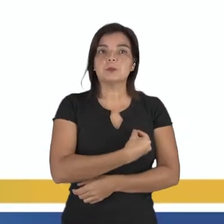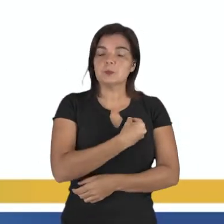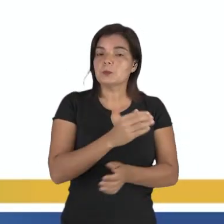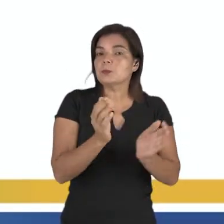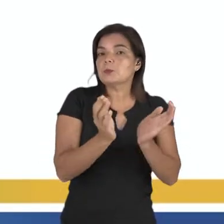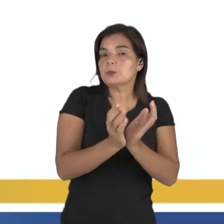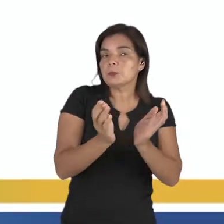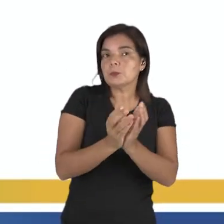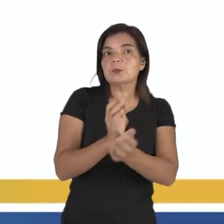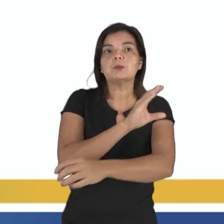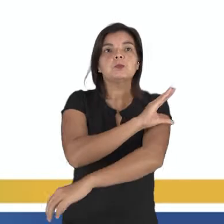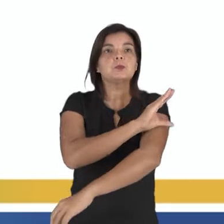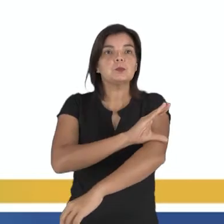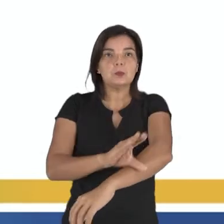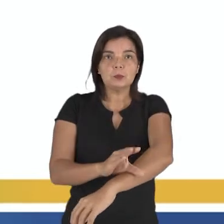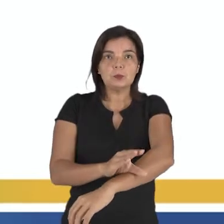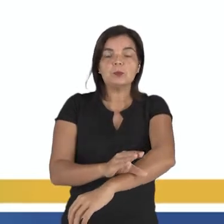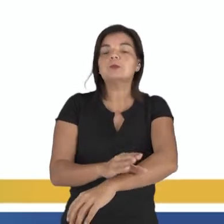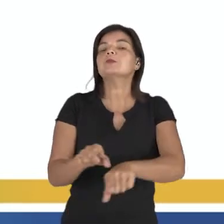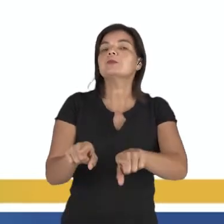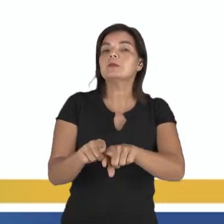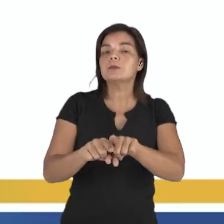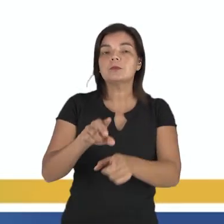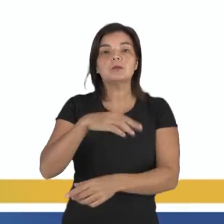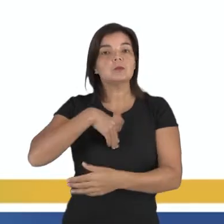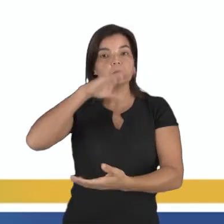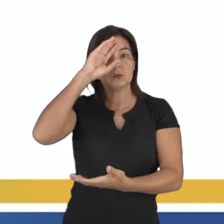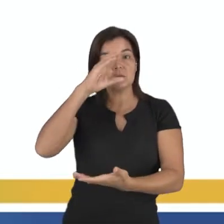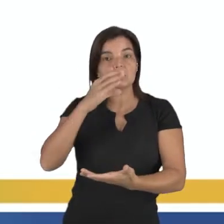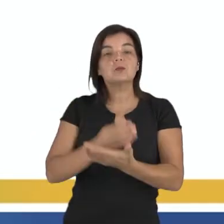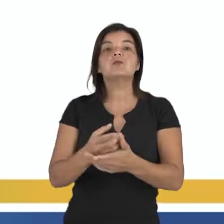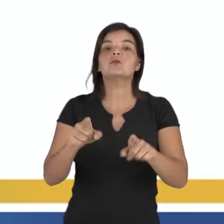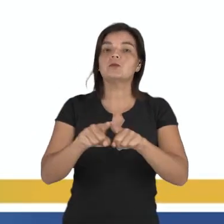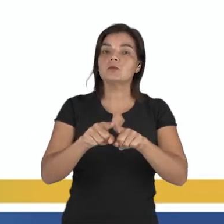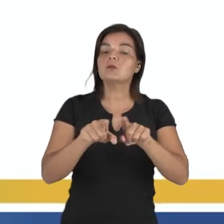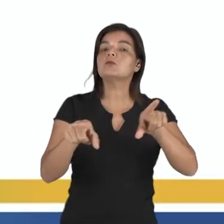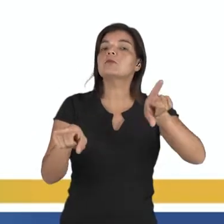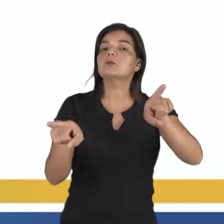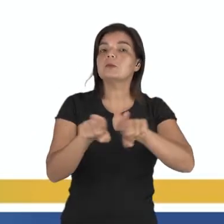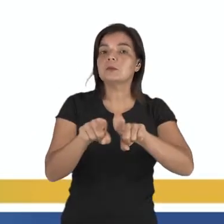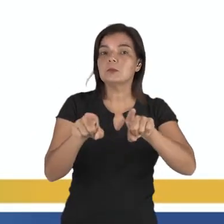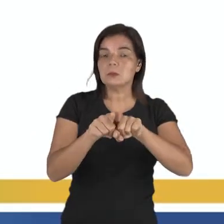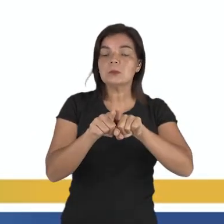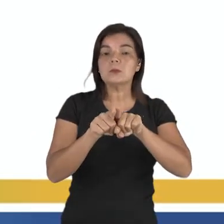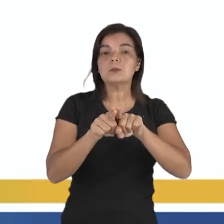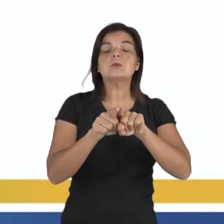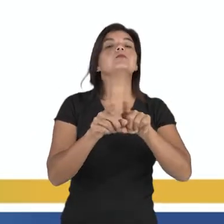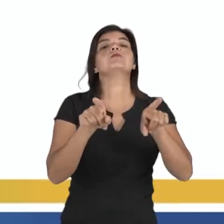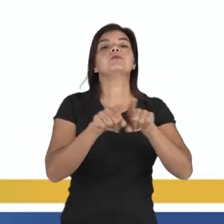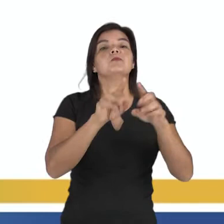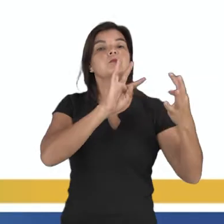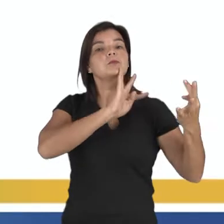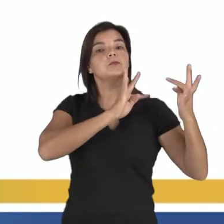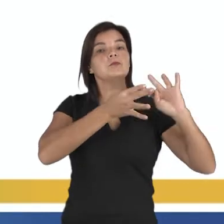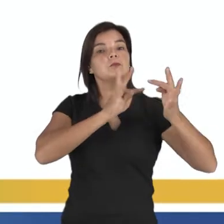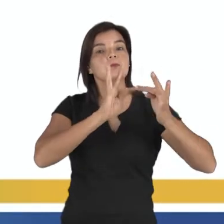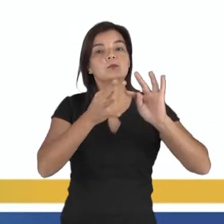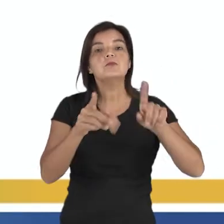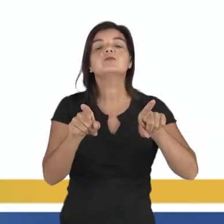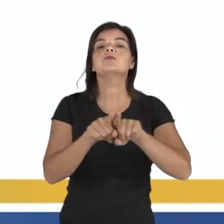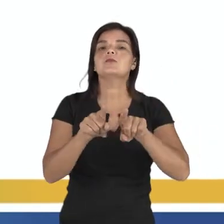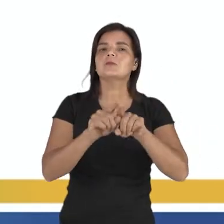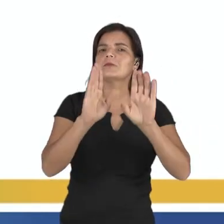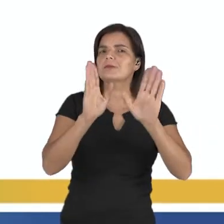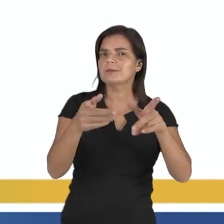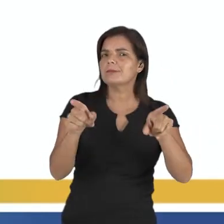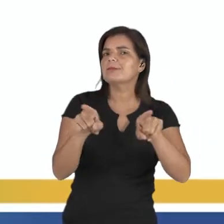vive comunitariamente a cultura, as crenças e as tradições. Então é o que a gente acabou de falar, já